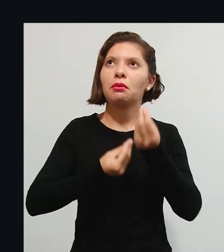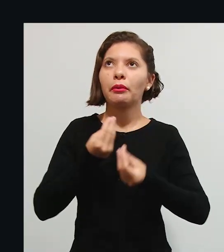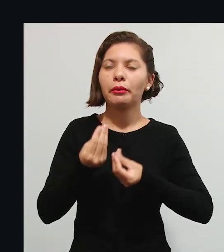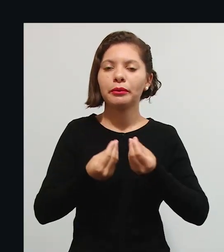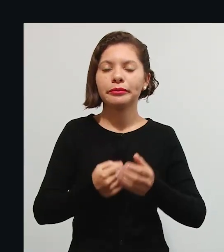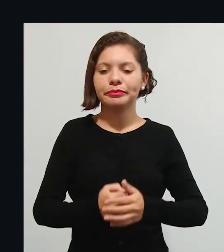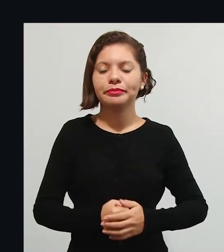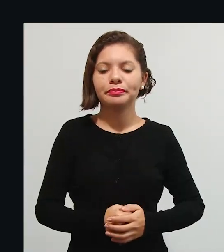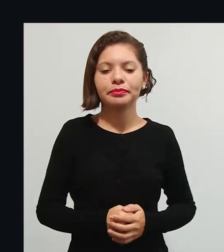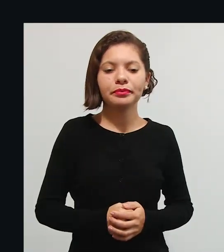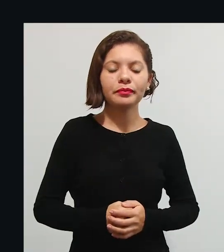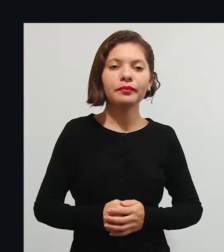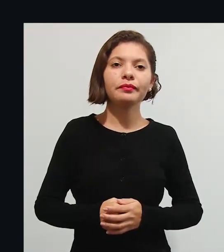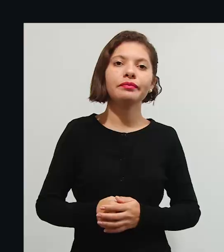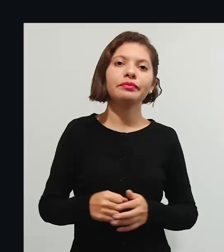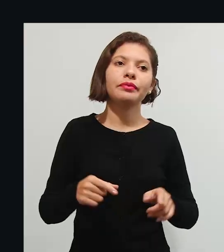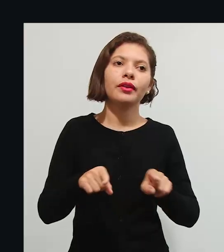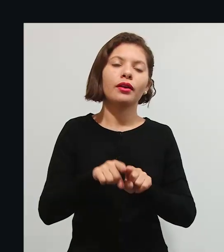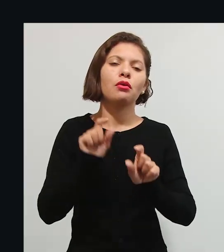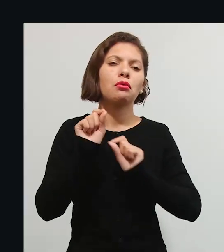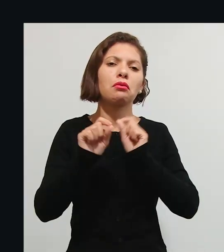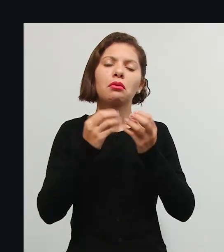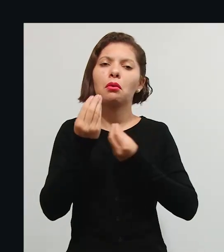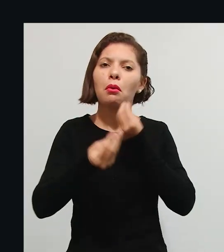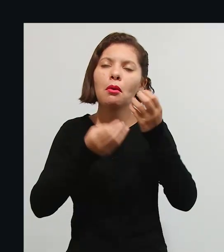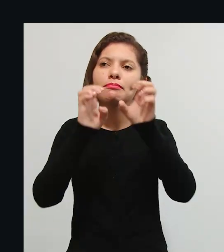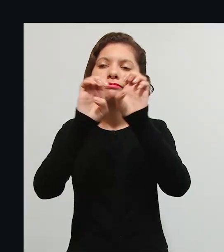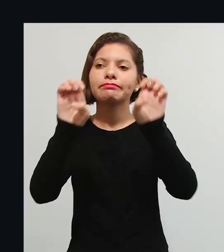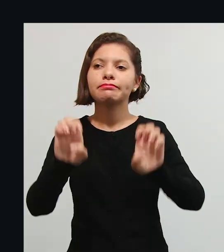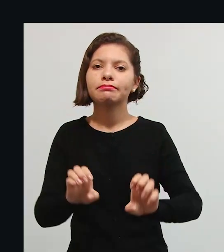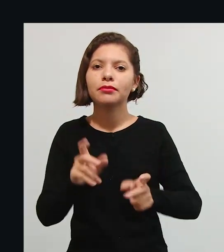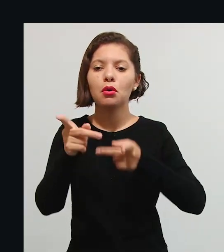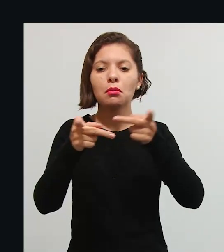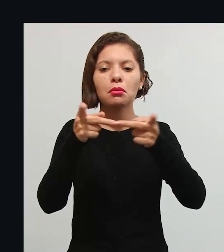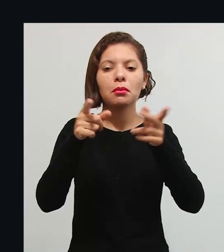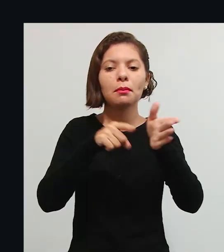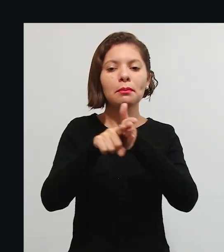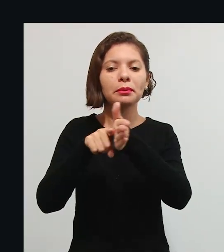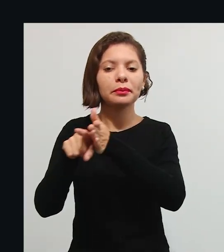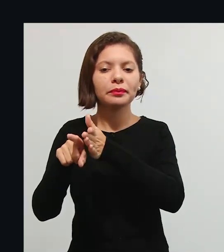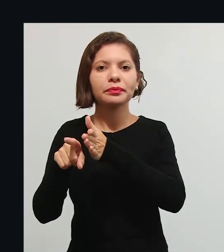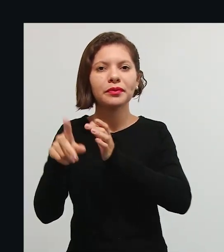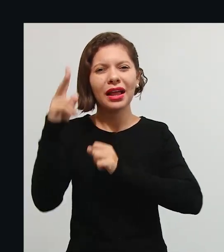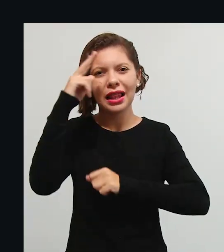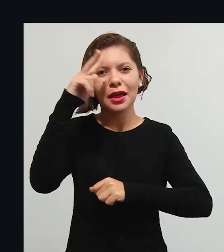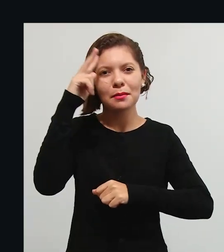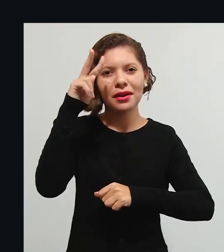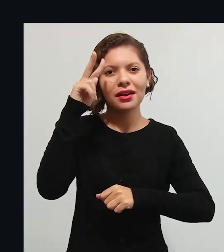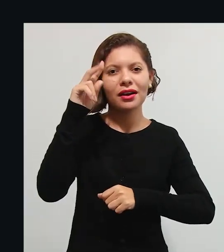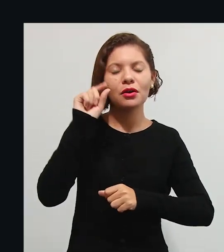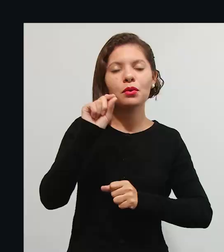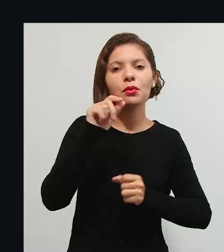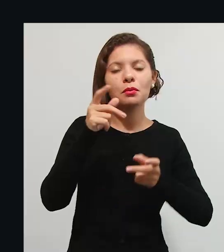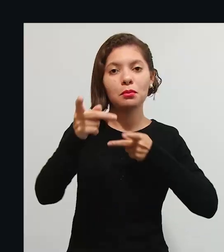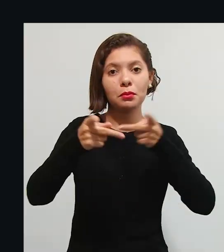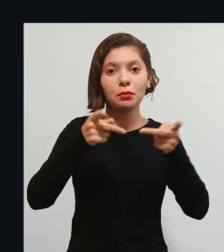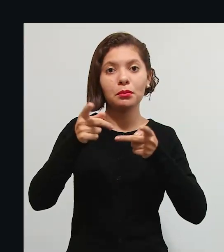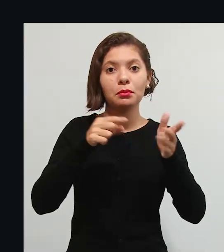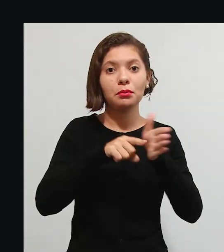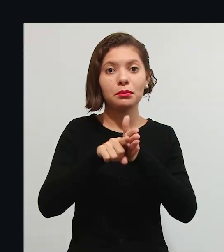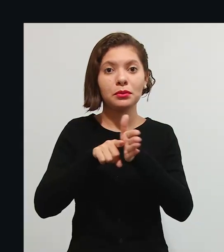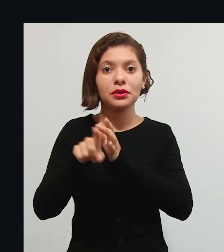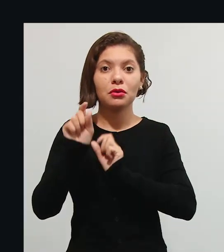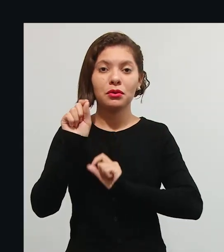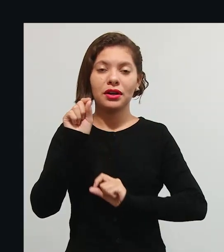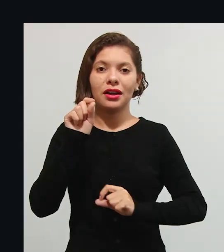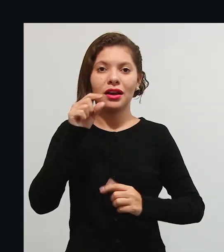procedimentos metodológicos, né? O que se estrutura o projeto de pesquisa. E recapitulando, o projeto de pesquisa,